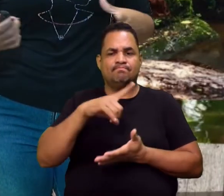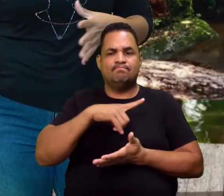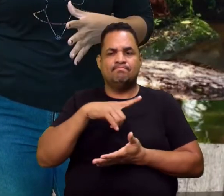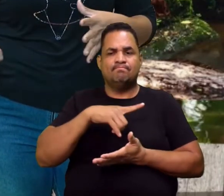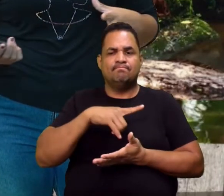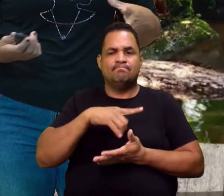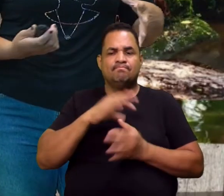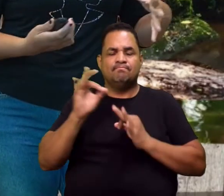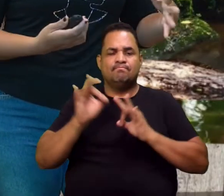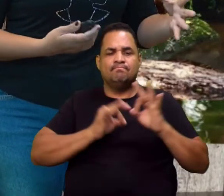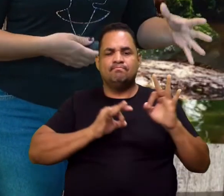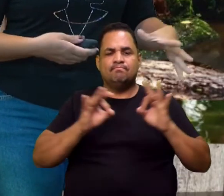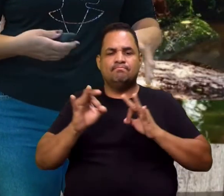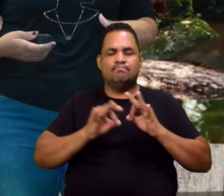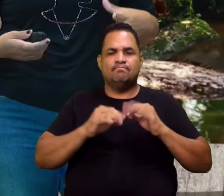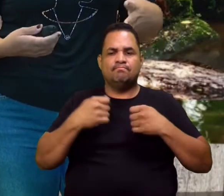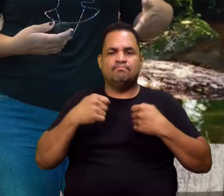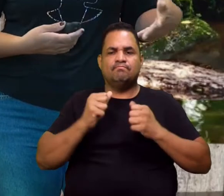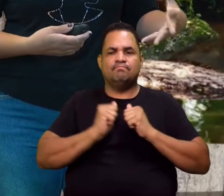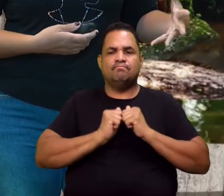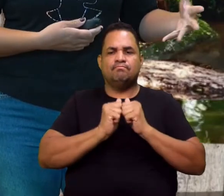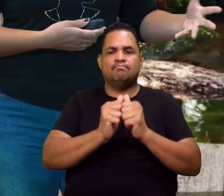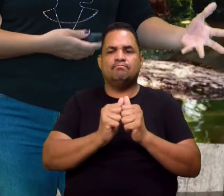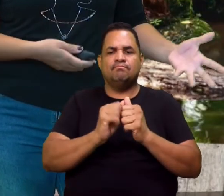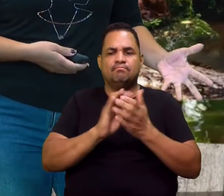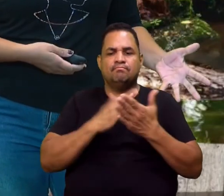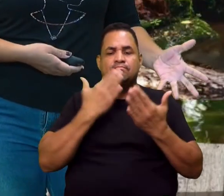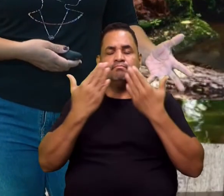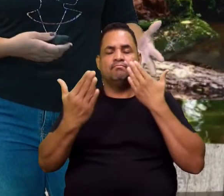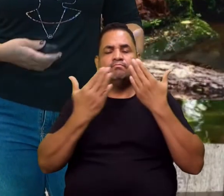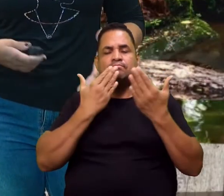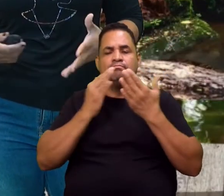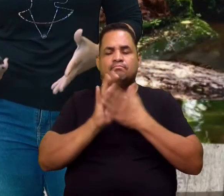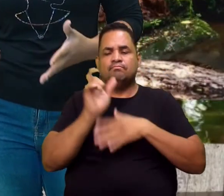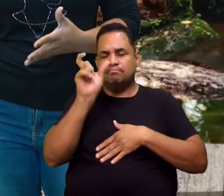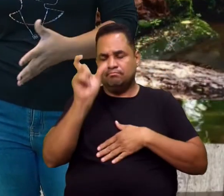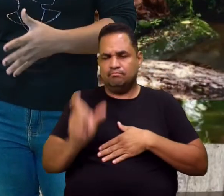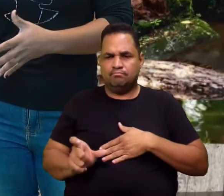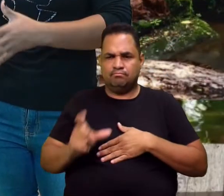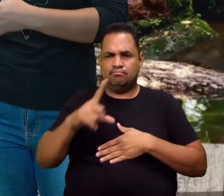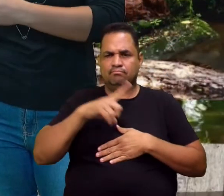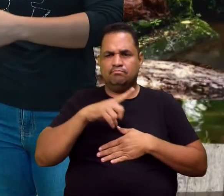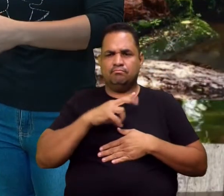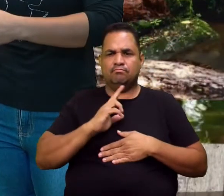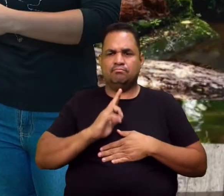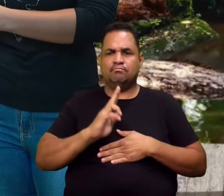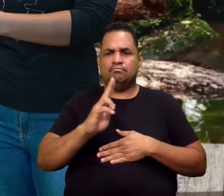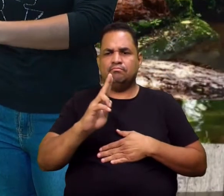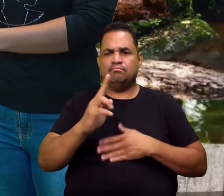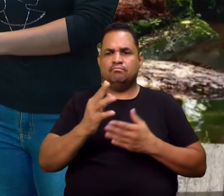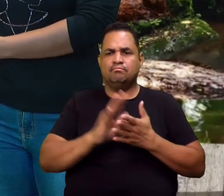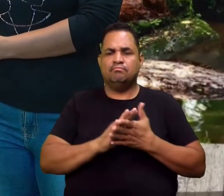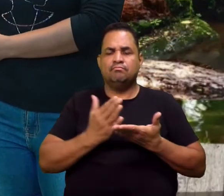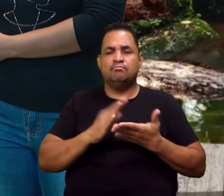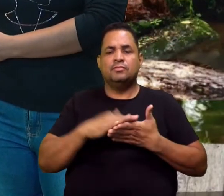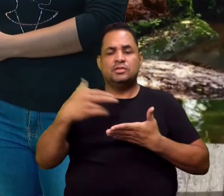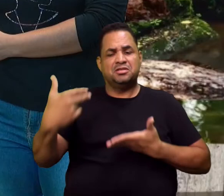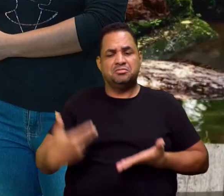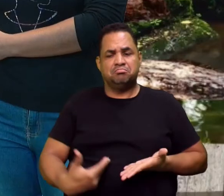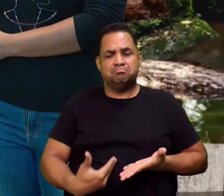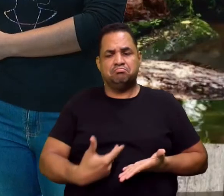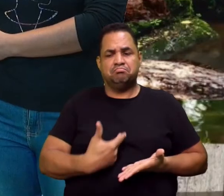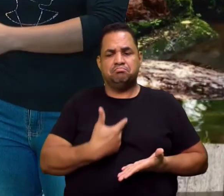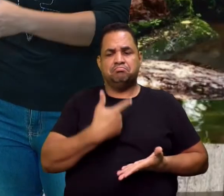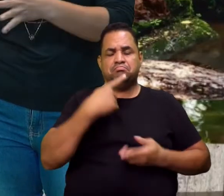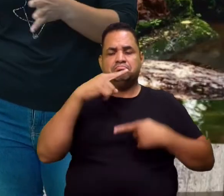uma preparação, tem que ter um acompanhamento psicológico e às vezes esse indivíduo vai passar por um processo cirúrgico,